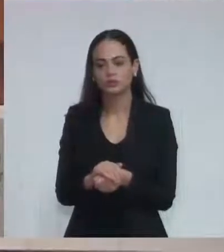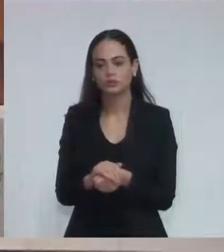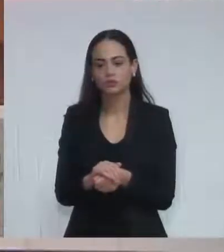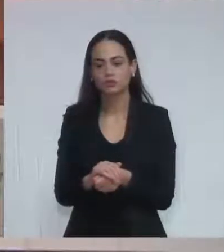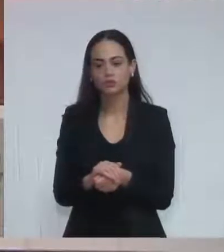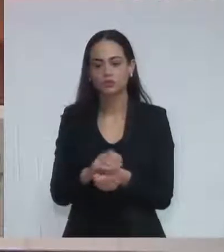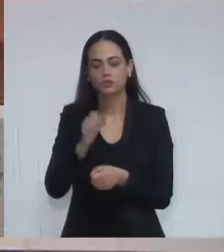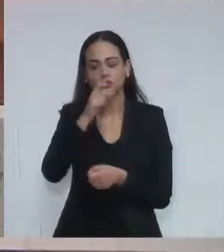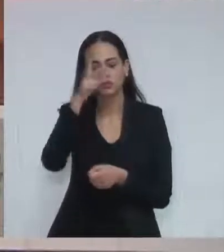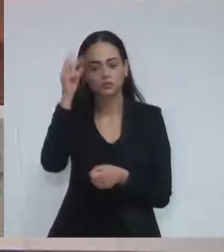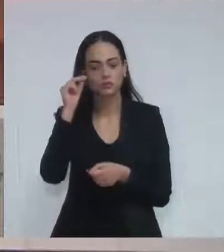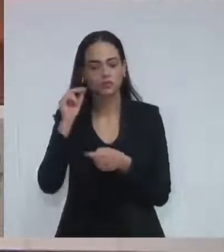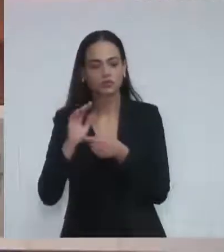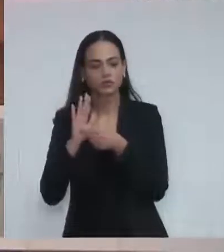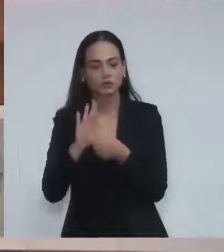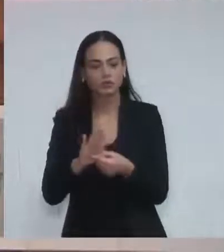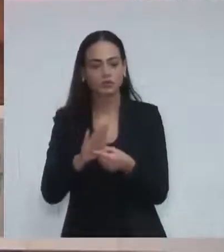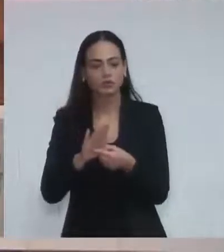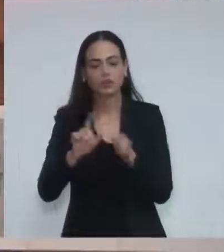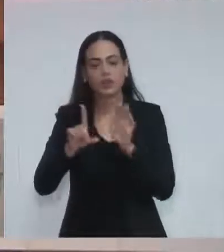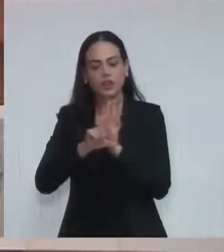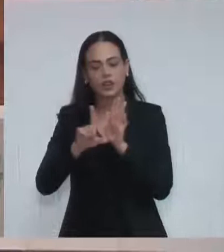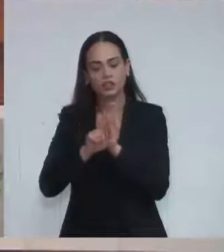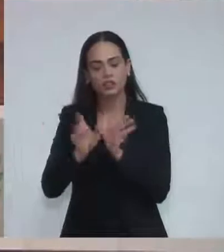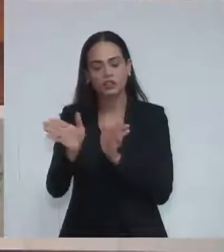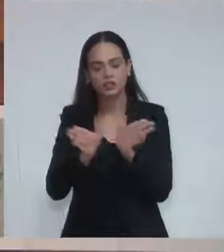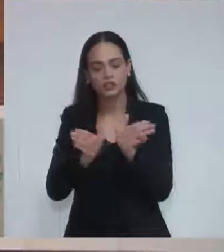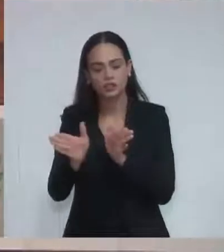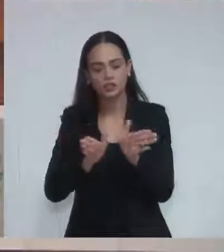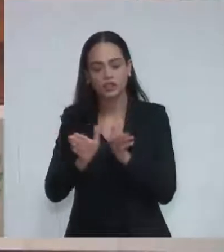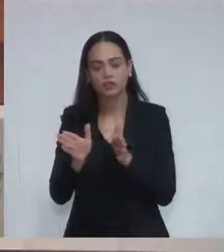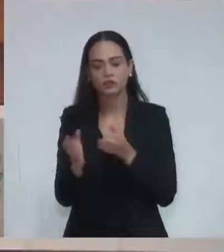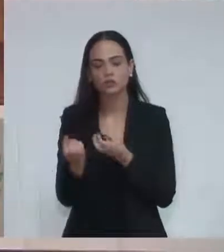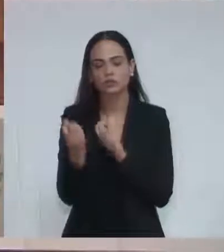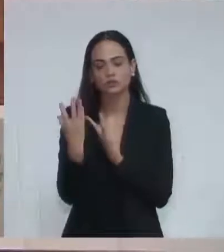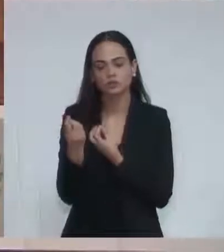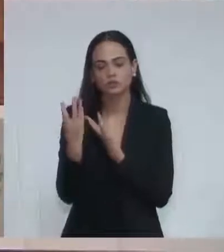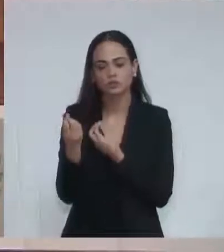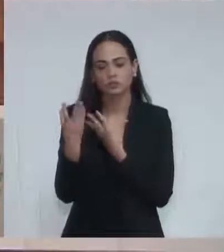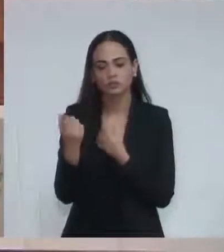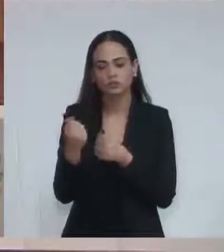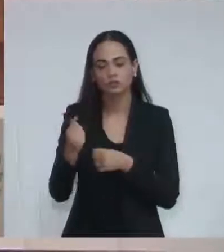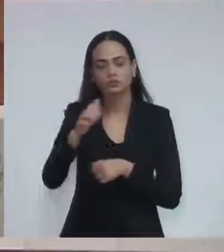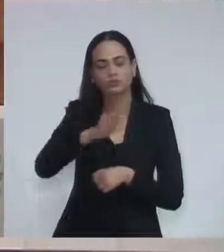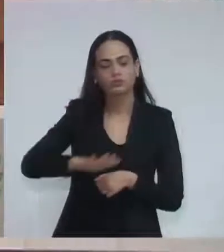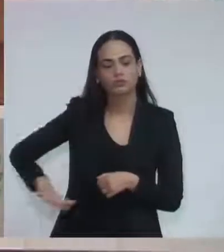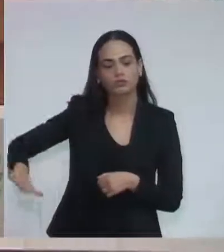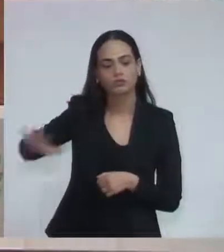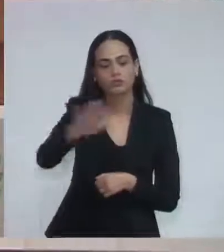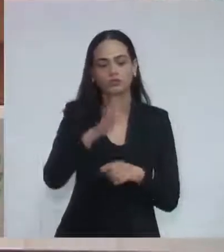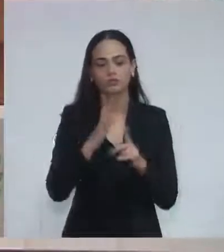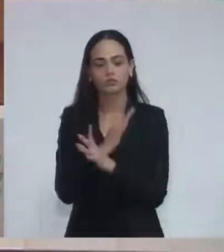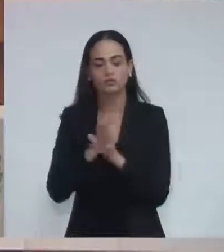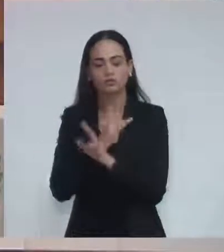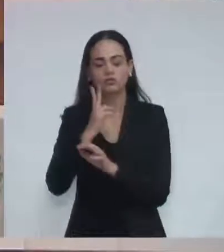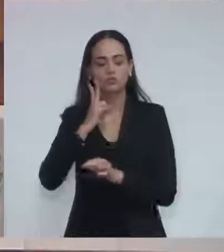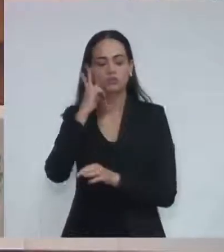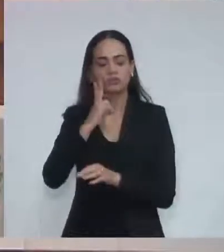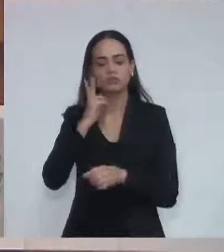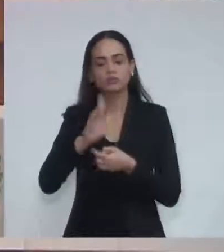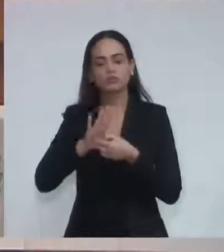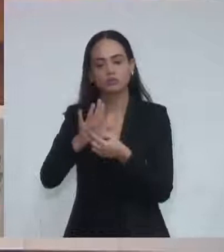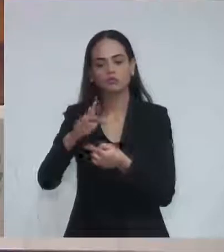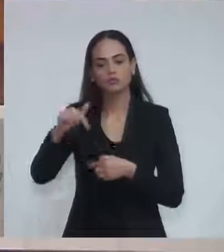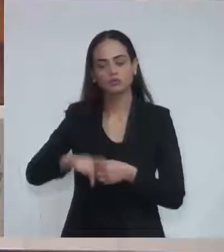Informação, sendo inclusive uma das cidades melhor avaliadas quanto à transparência pública pela Controladoria Geral da